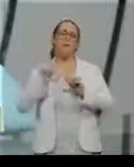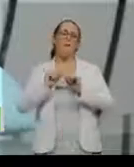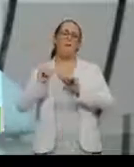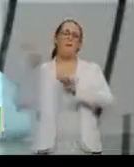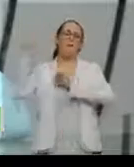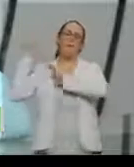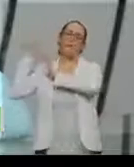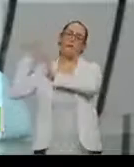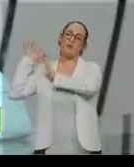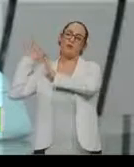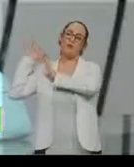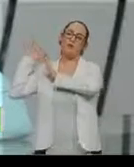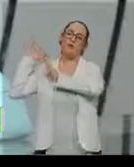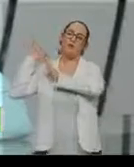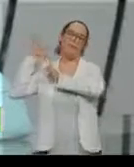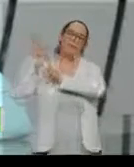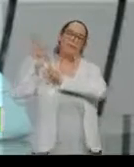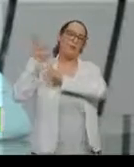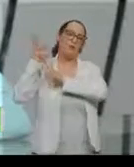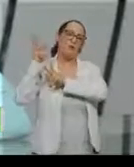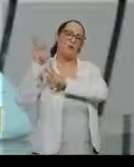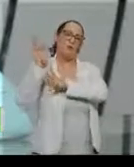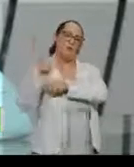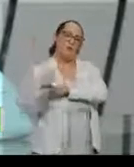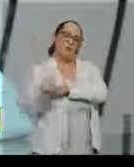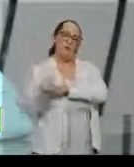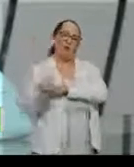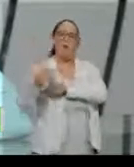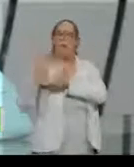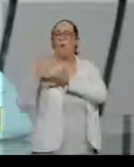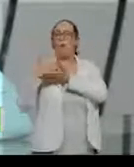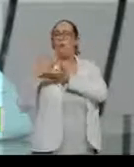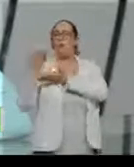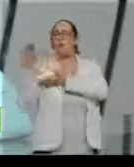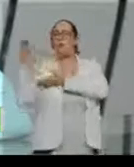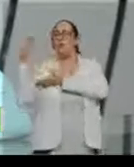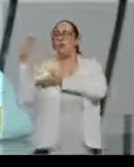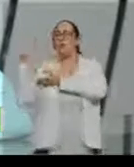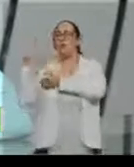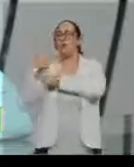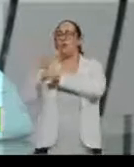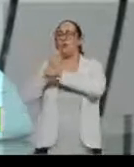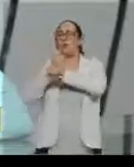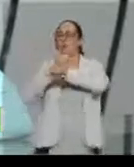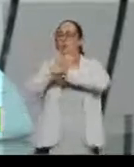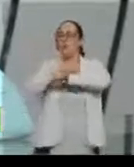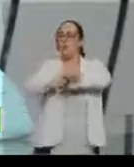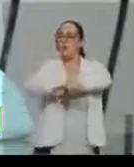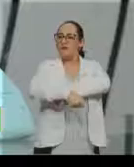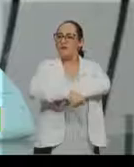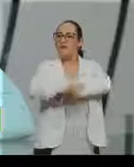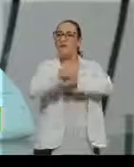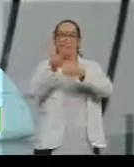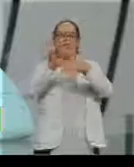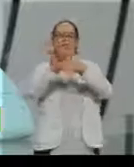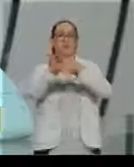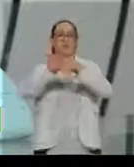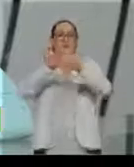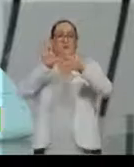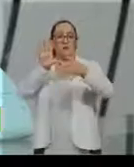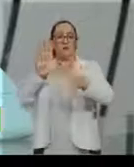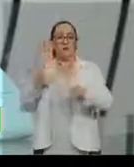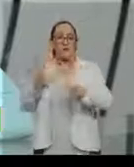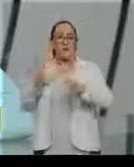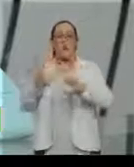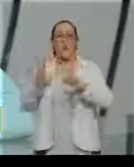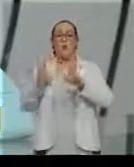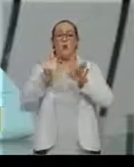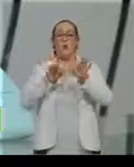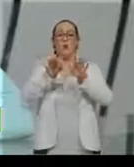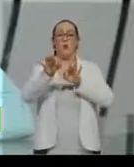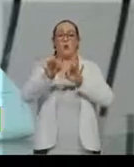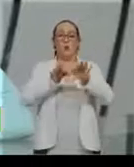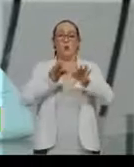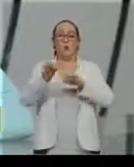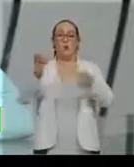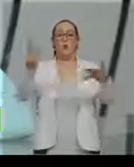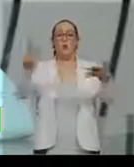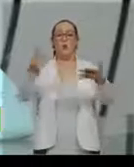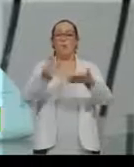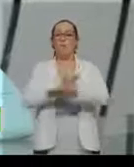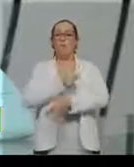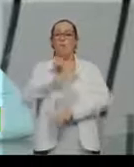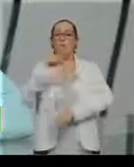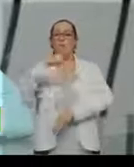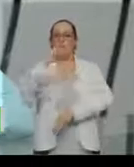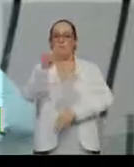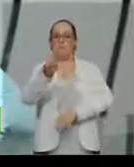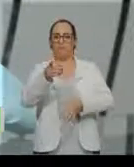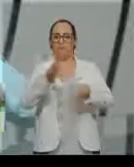processo aí de escravização, né, a abolição, as ações tomadas após a abolição, e a gente consegue